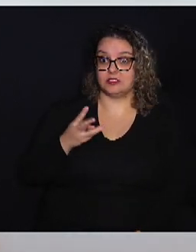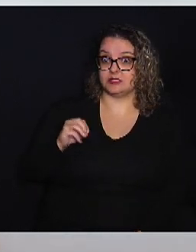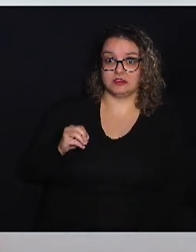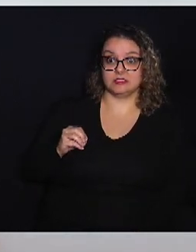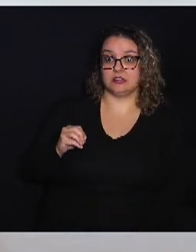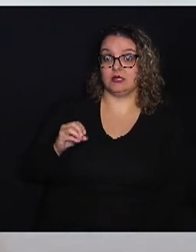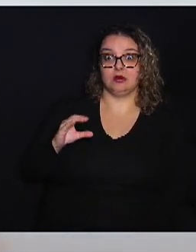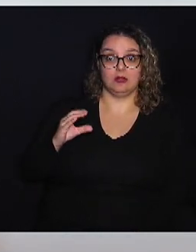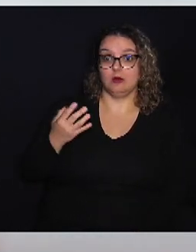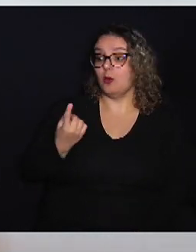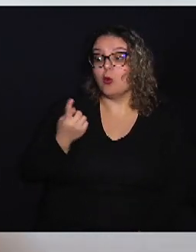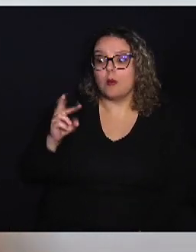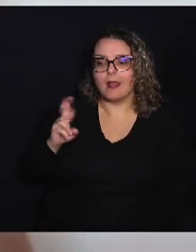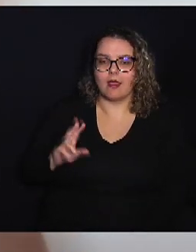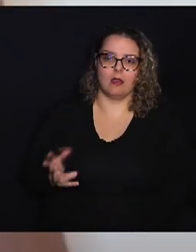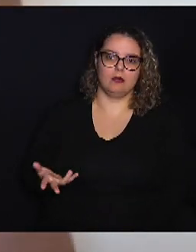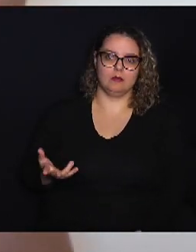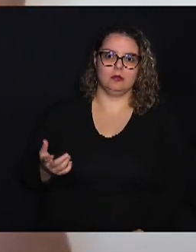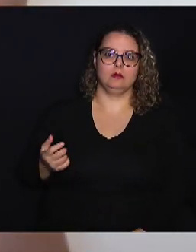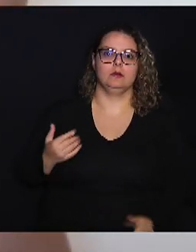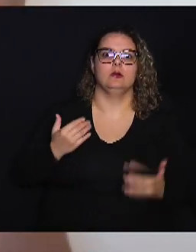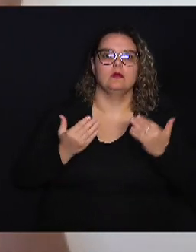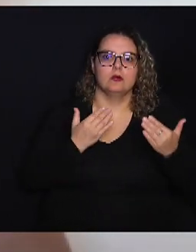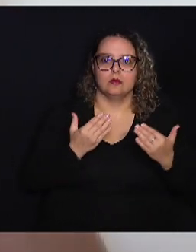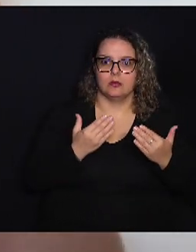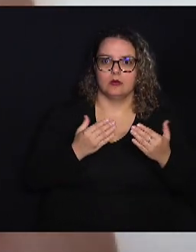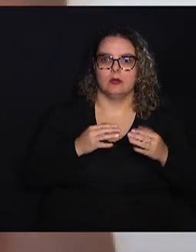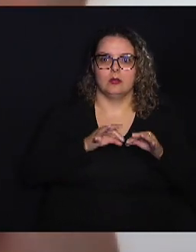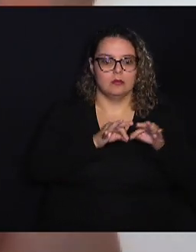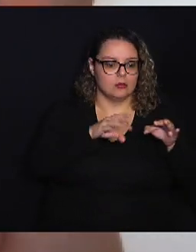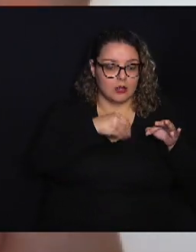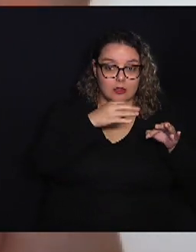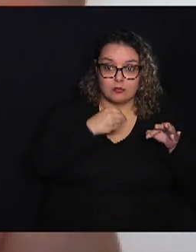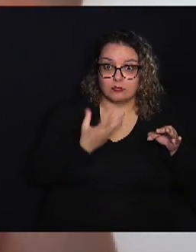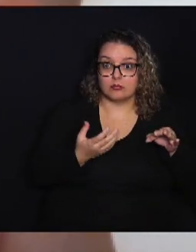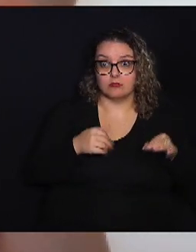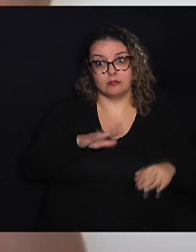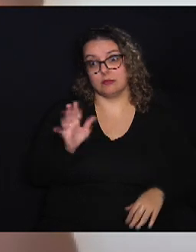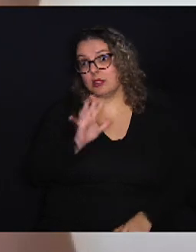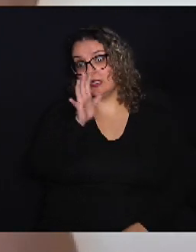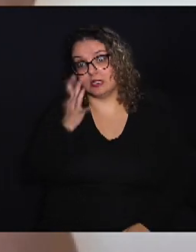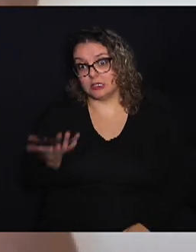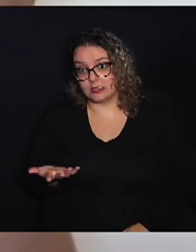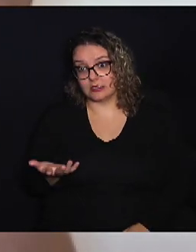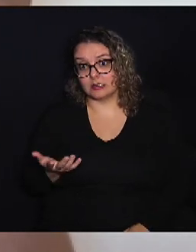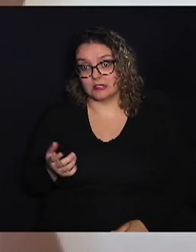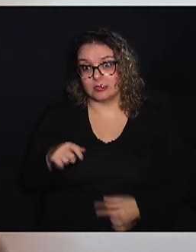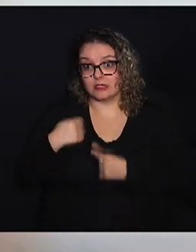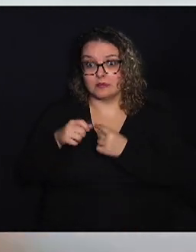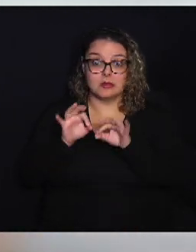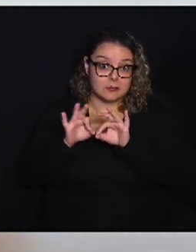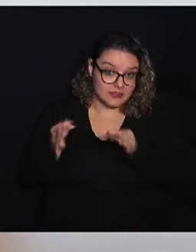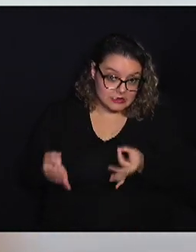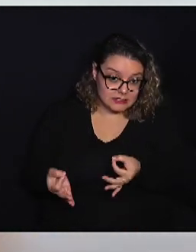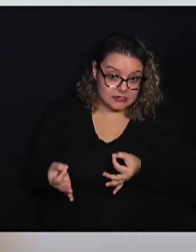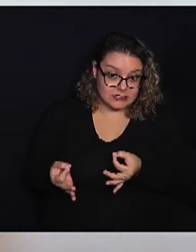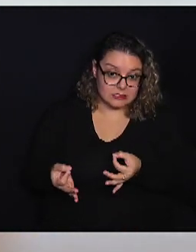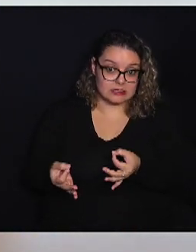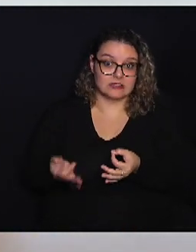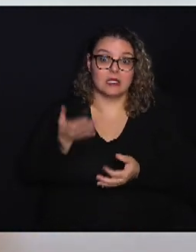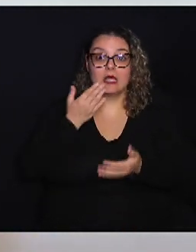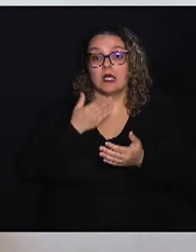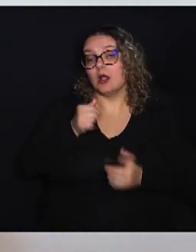centavos, que seja R$1, se você compara com um alimento mais ultraprocessado, ele é muito mais caro. E a banana é muito mais simples. Beber